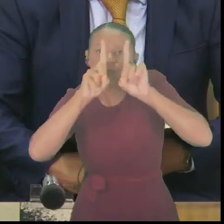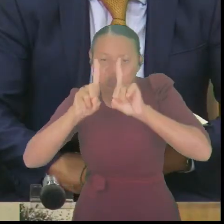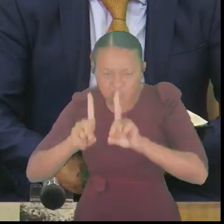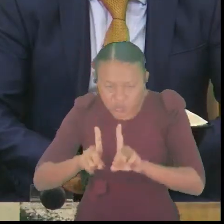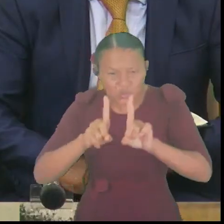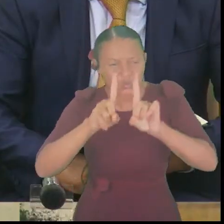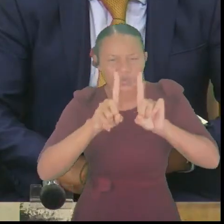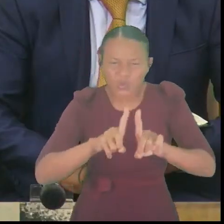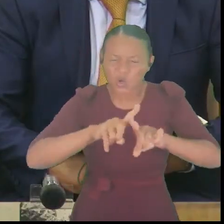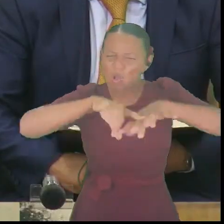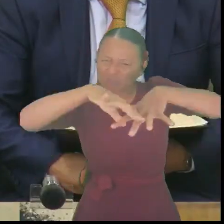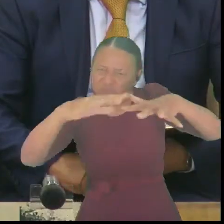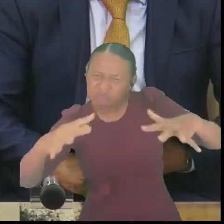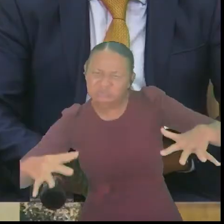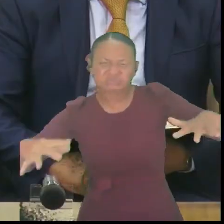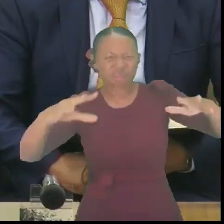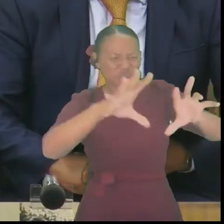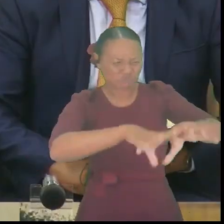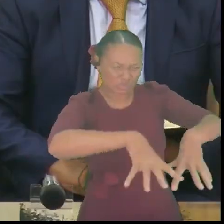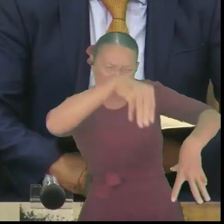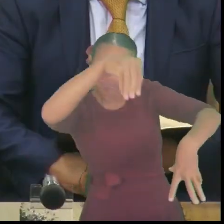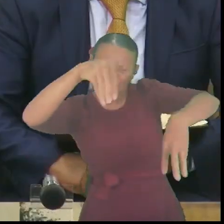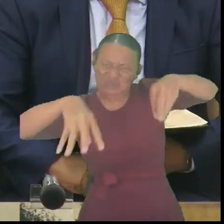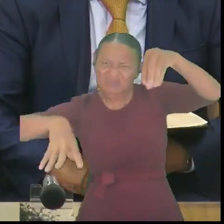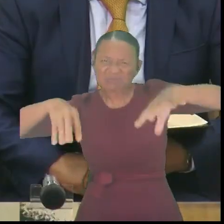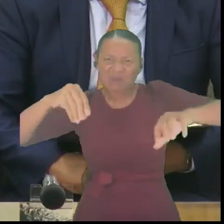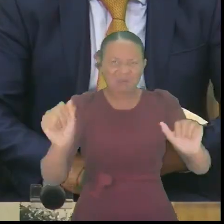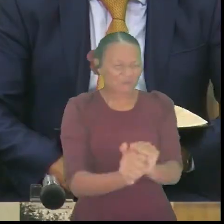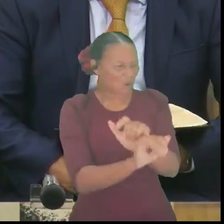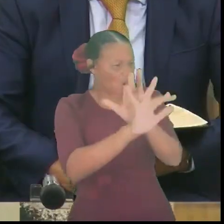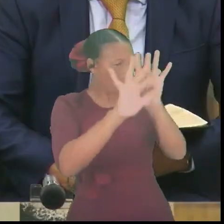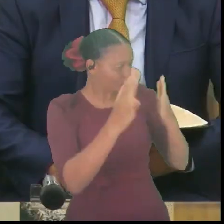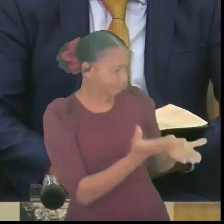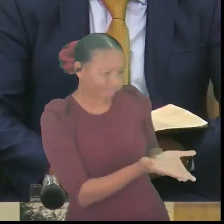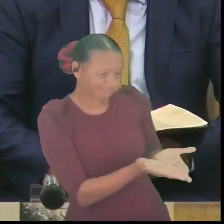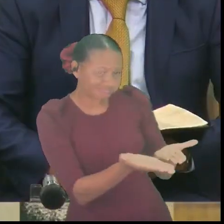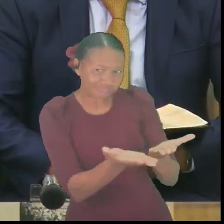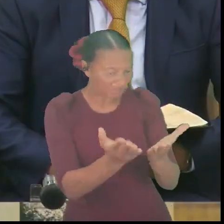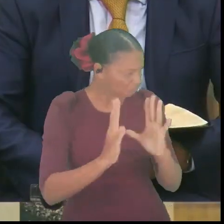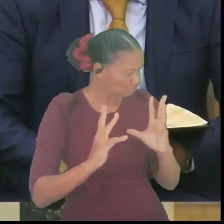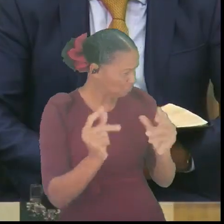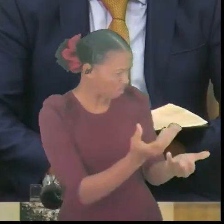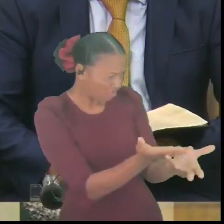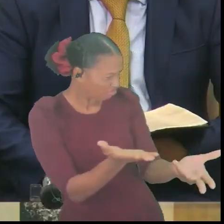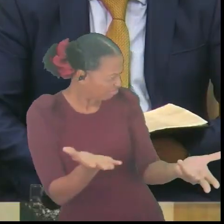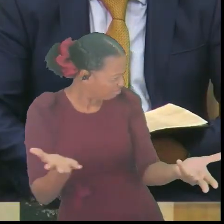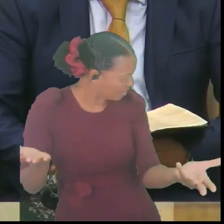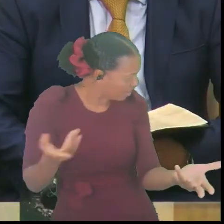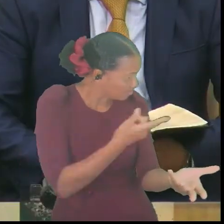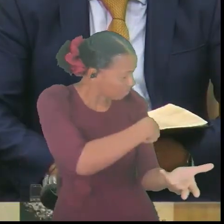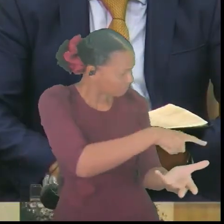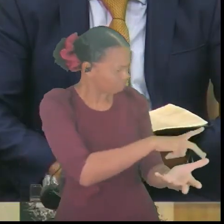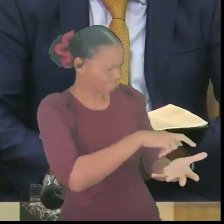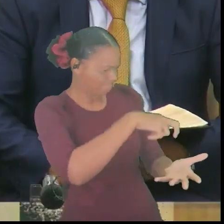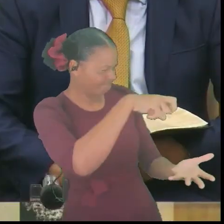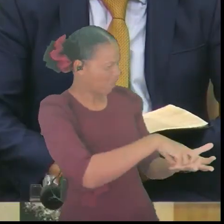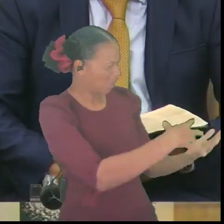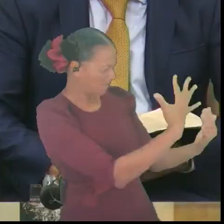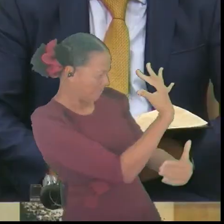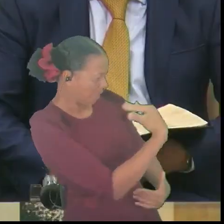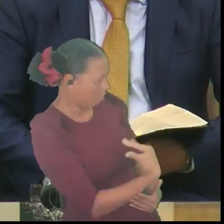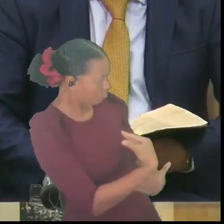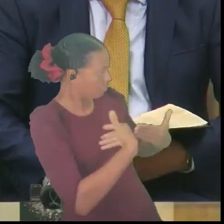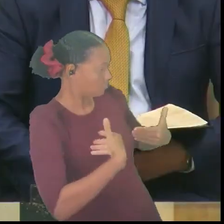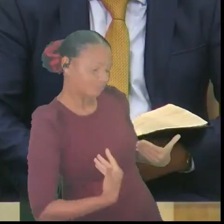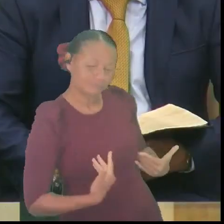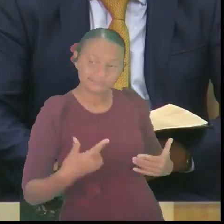para ele os reinos de todo o mundo, a glória desses reinos, e disse a ele: tudo isso eu te darei, se prostrado me adorares.